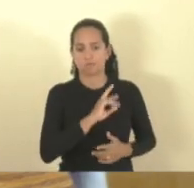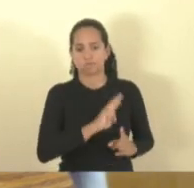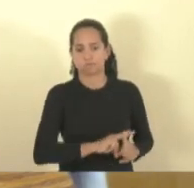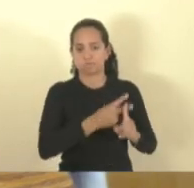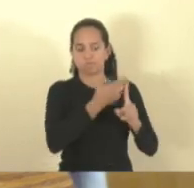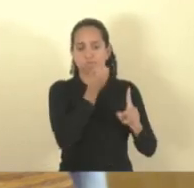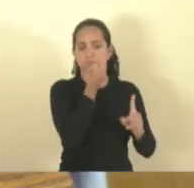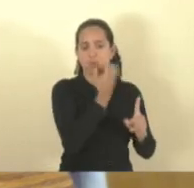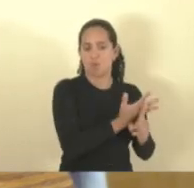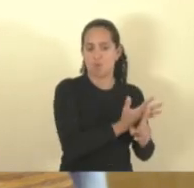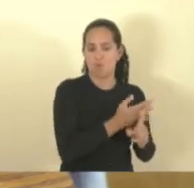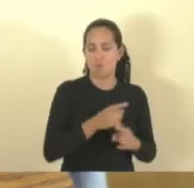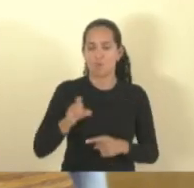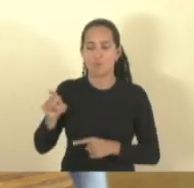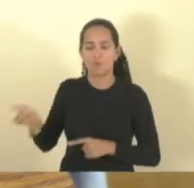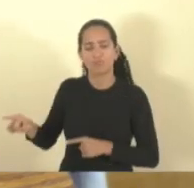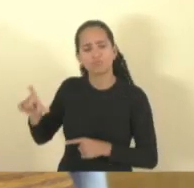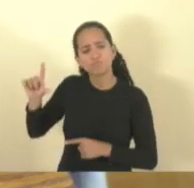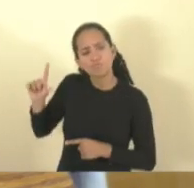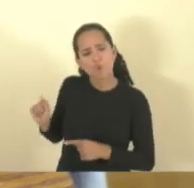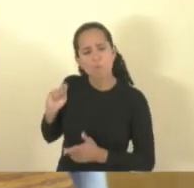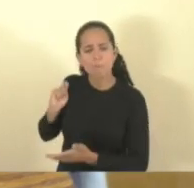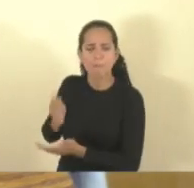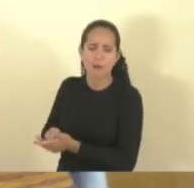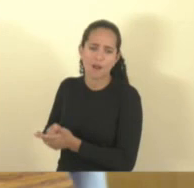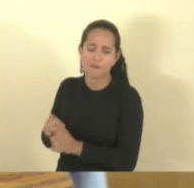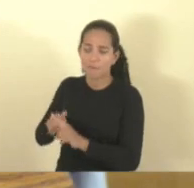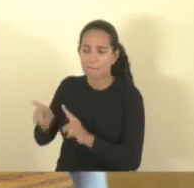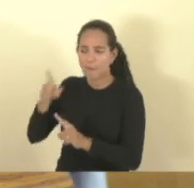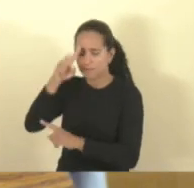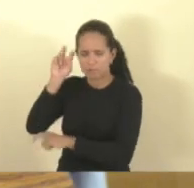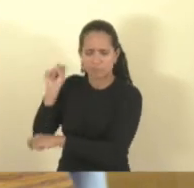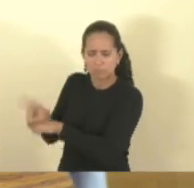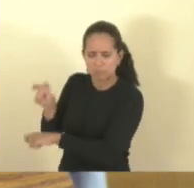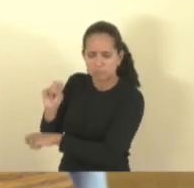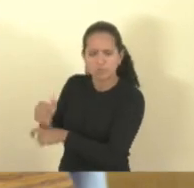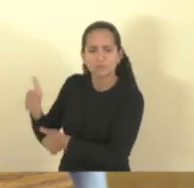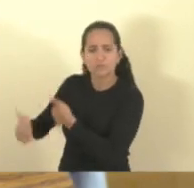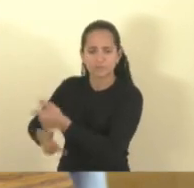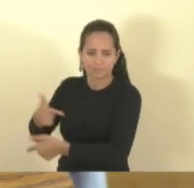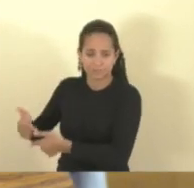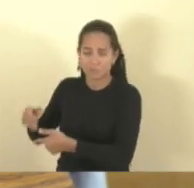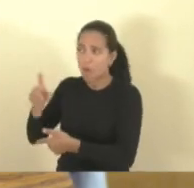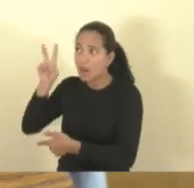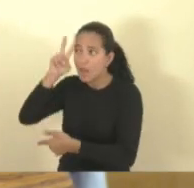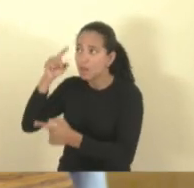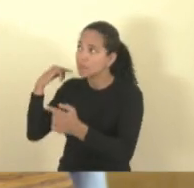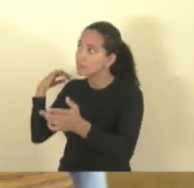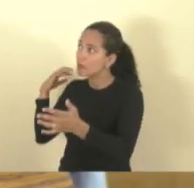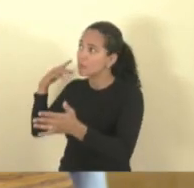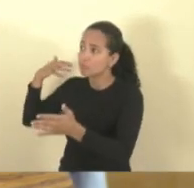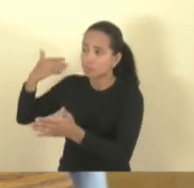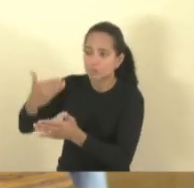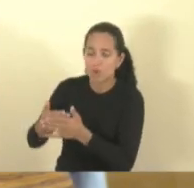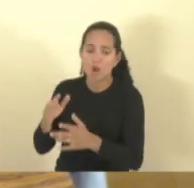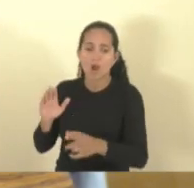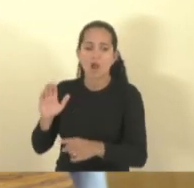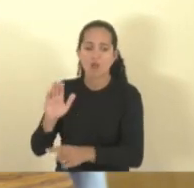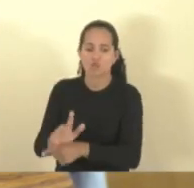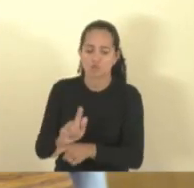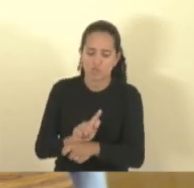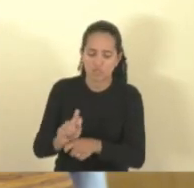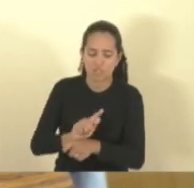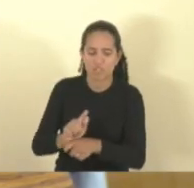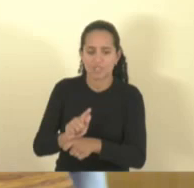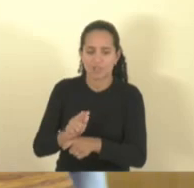dessas pessoas, desses funcionários que nos ajudam a fazer a gestão do Estado do Espírito Santo. E,